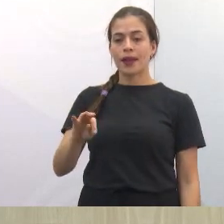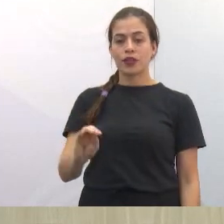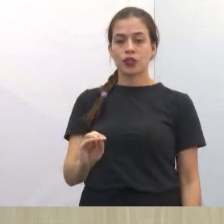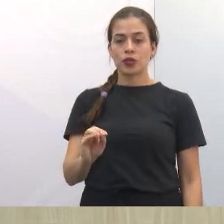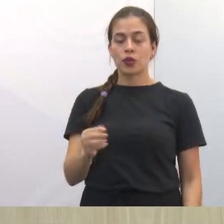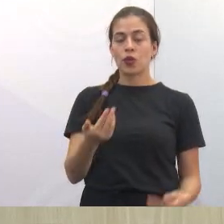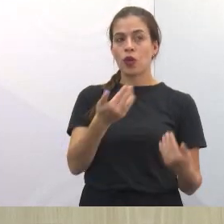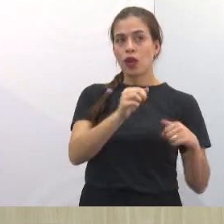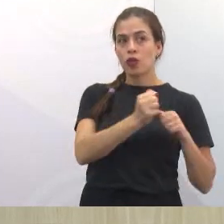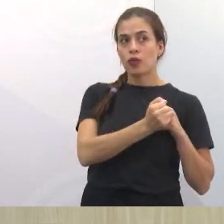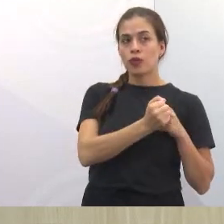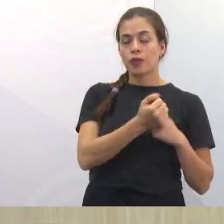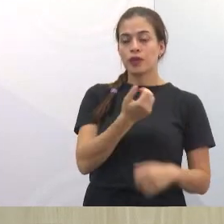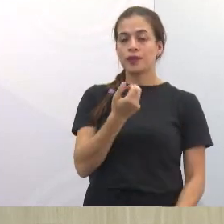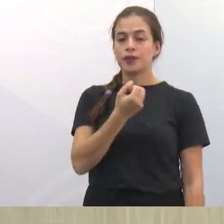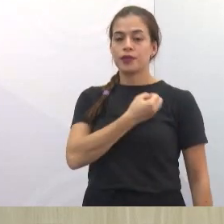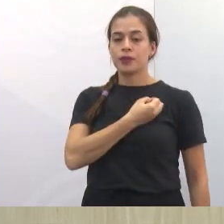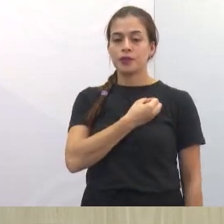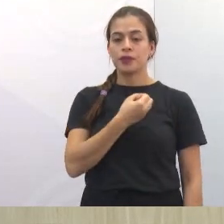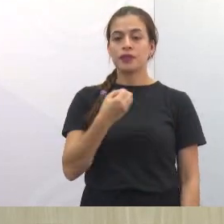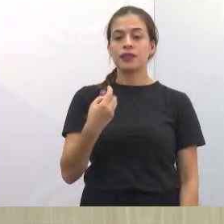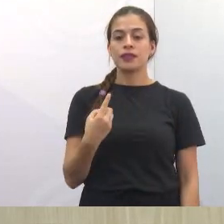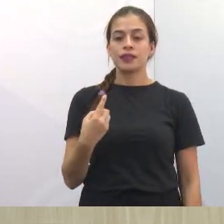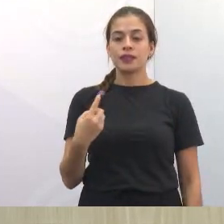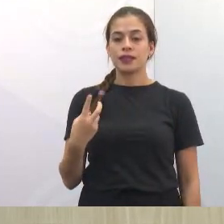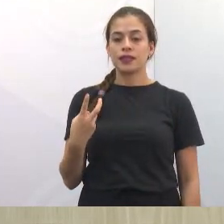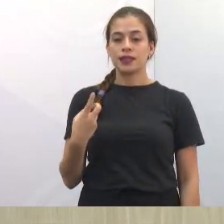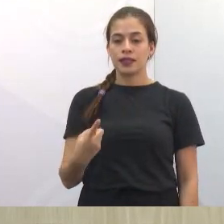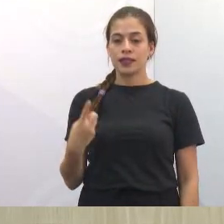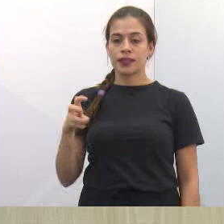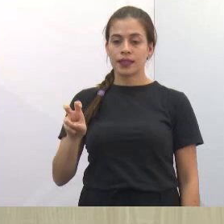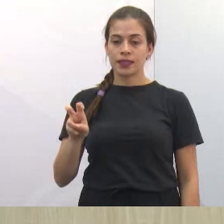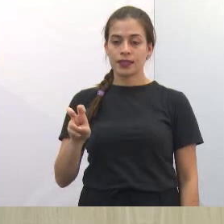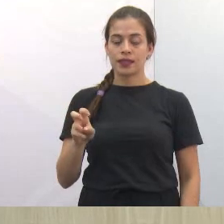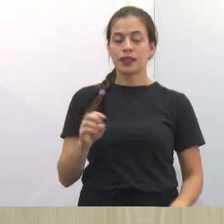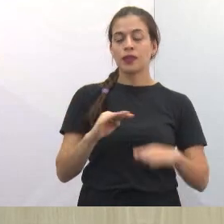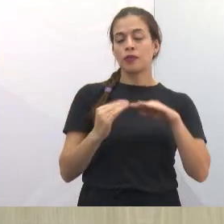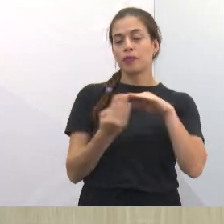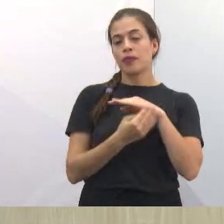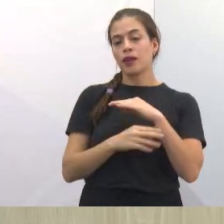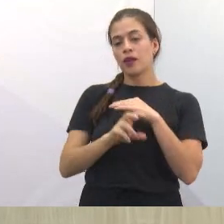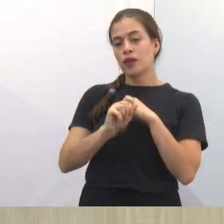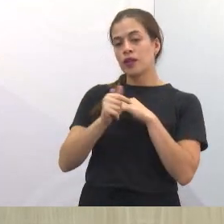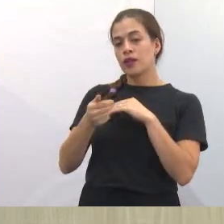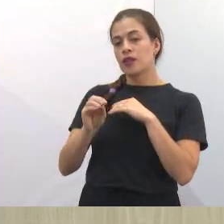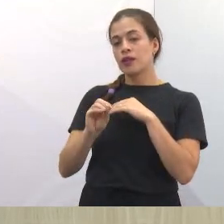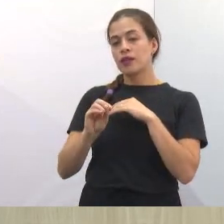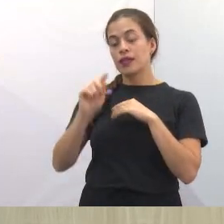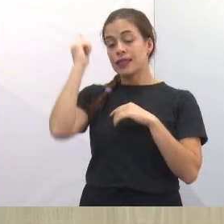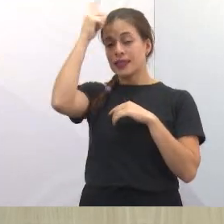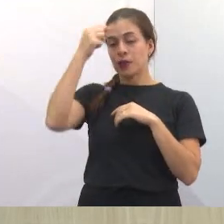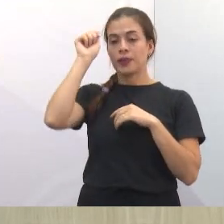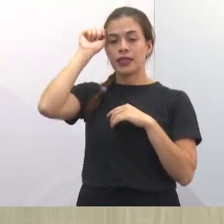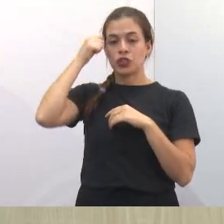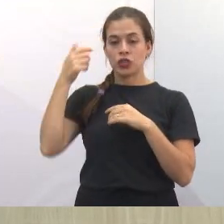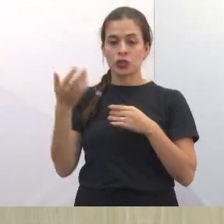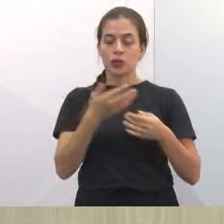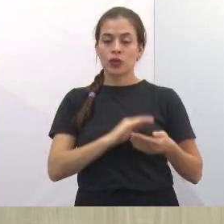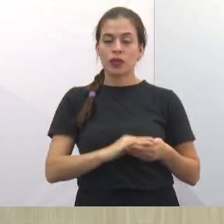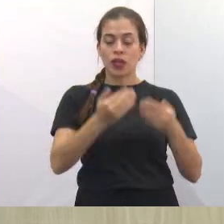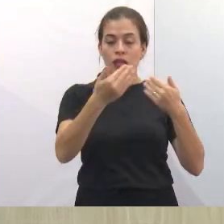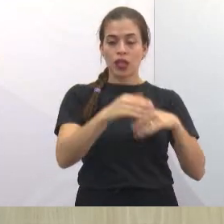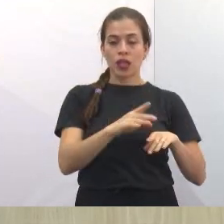lado do número 115, no conjunto São Benedito, e na Avenida Dom Pedro I, de fronte ao